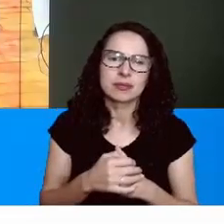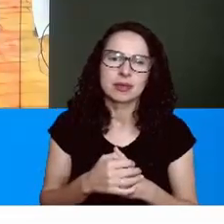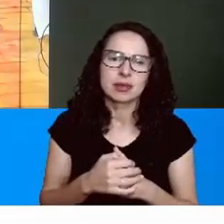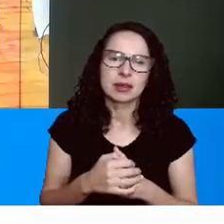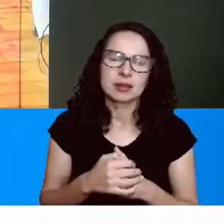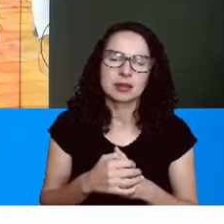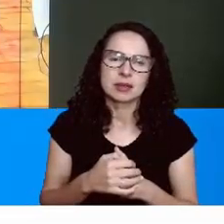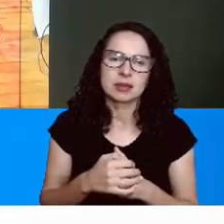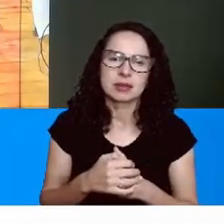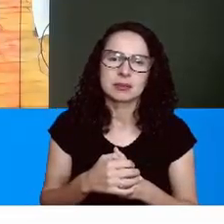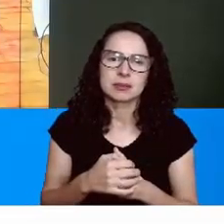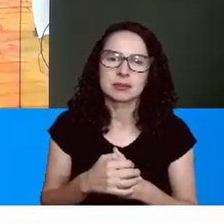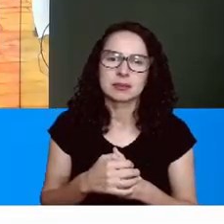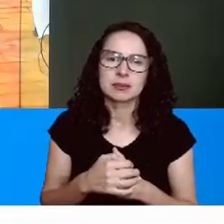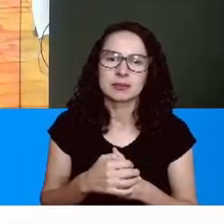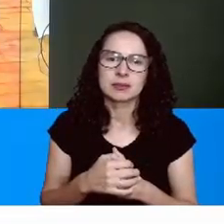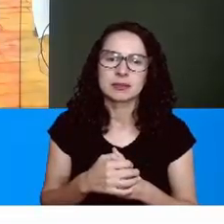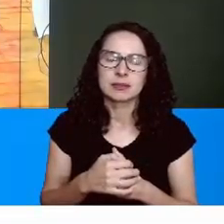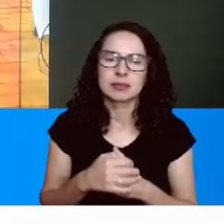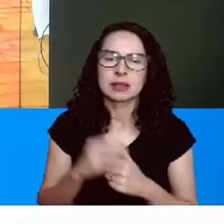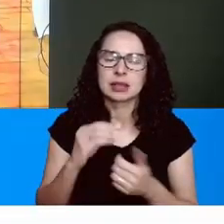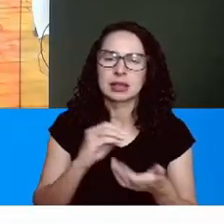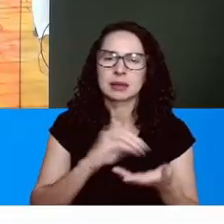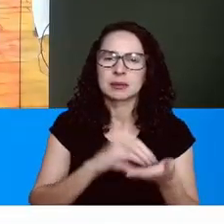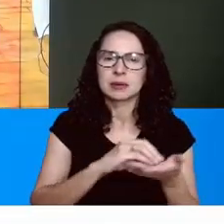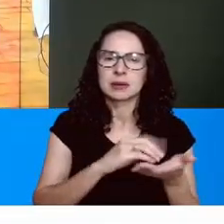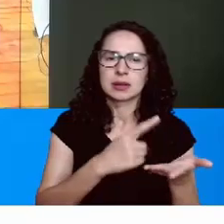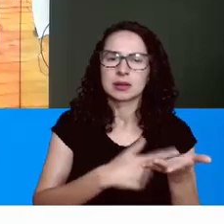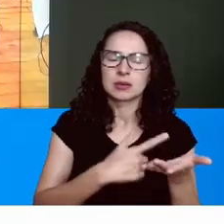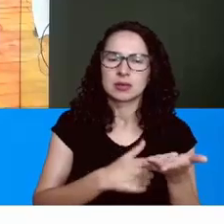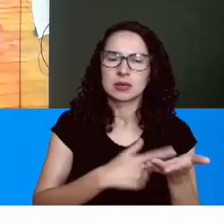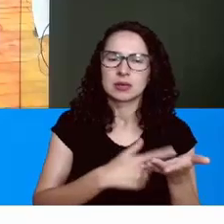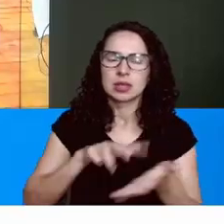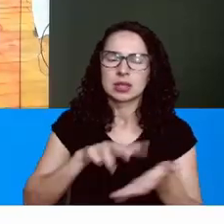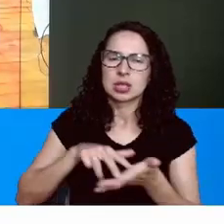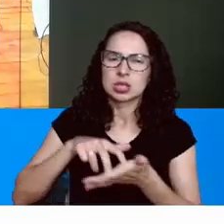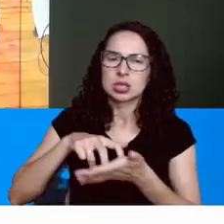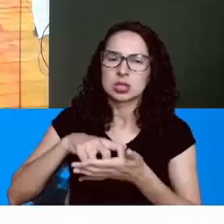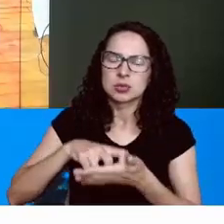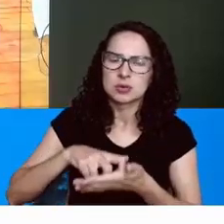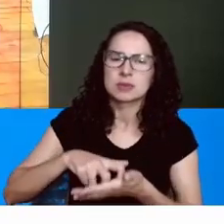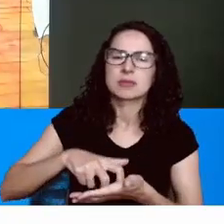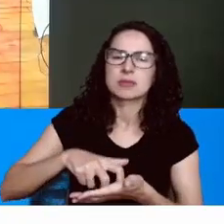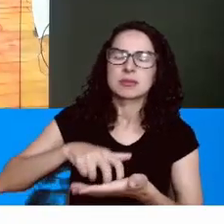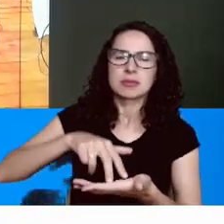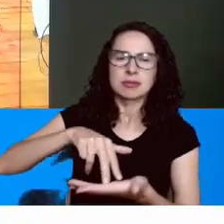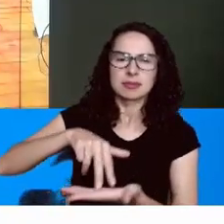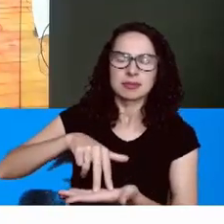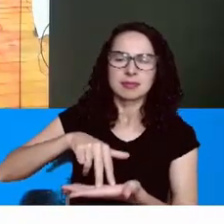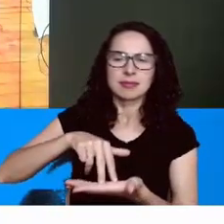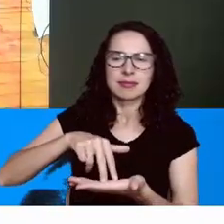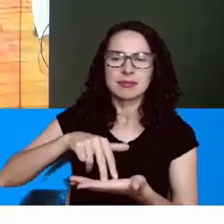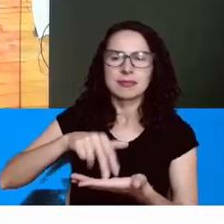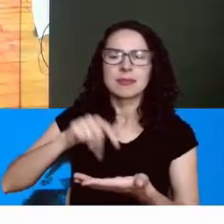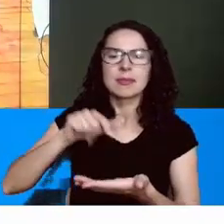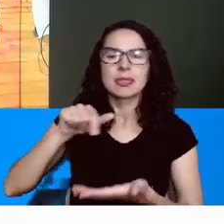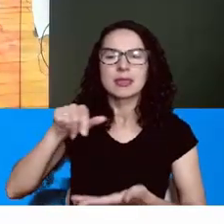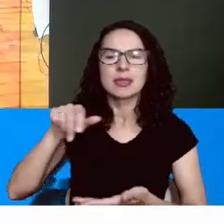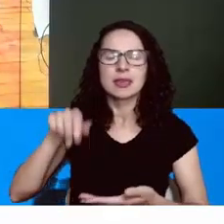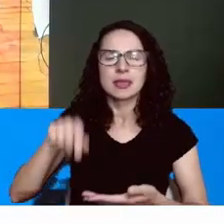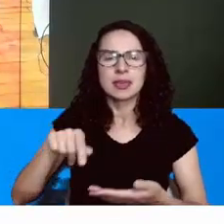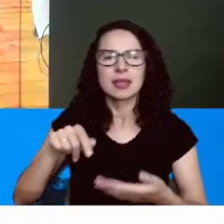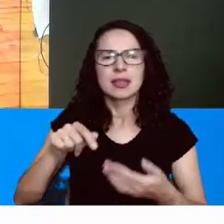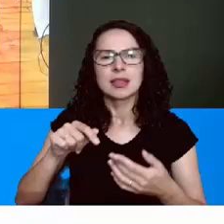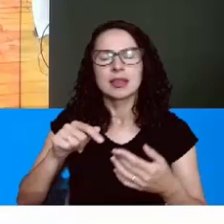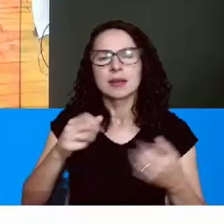Extraído do livro De Joelhos Me Levantei. Sendo assim, o Legislativo francano